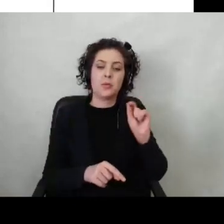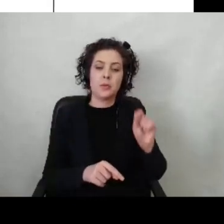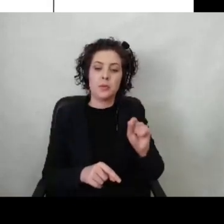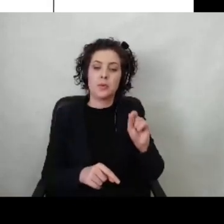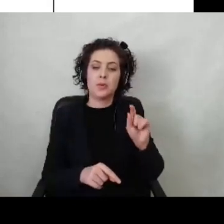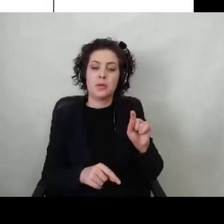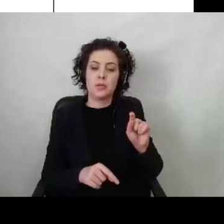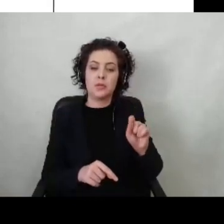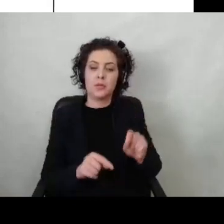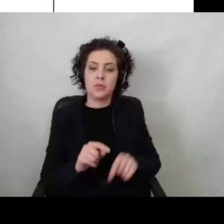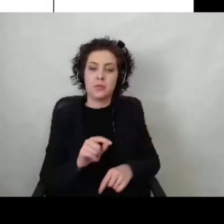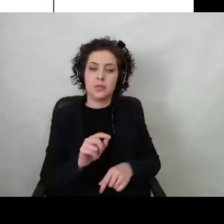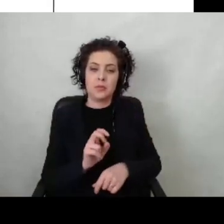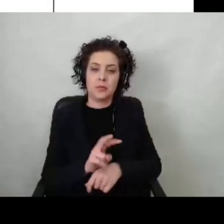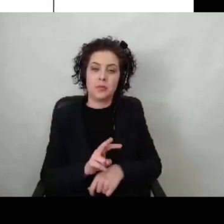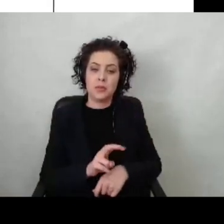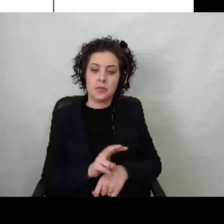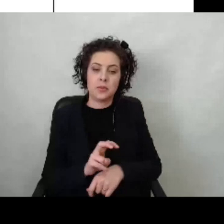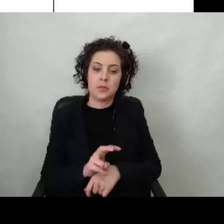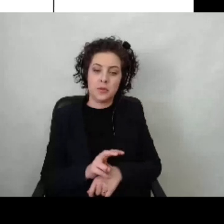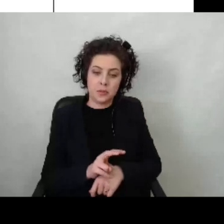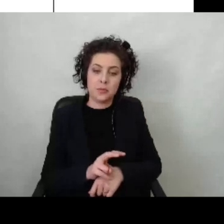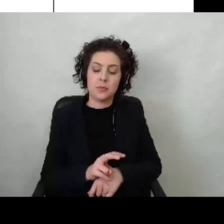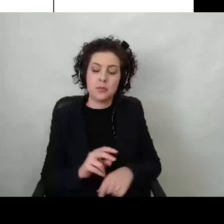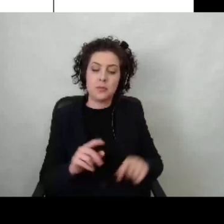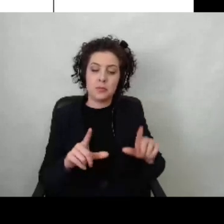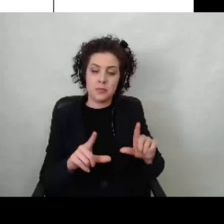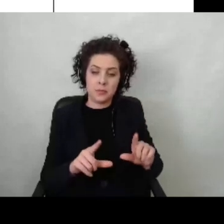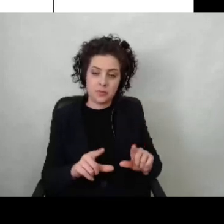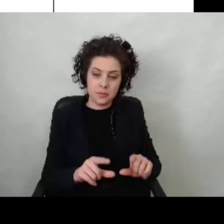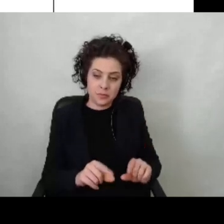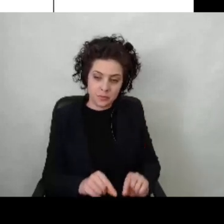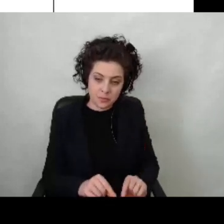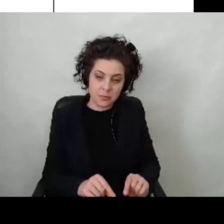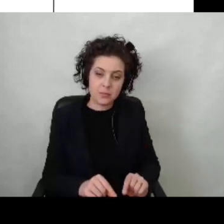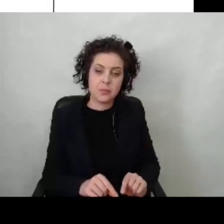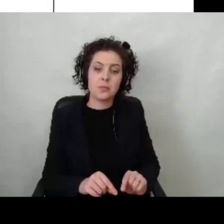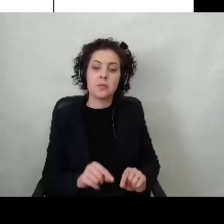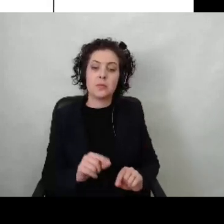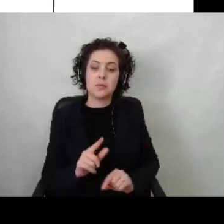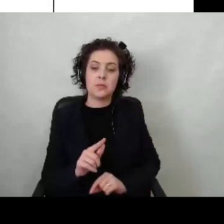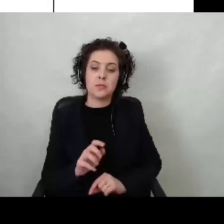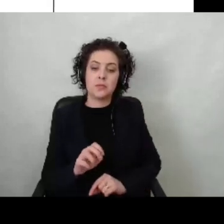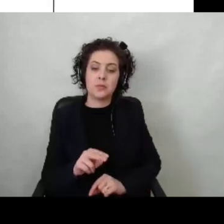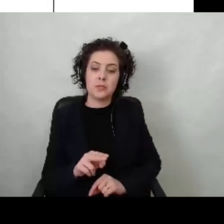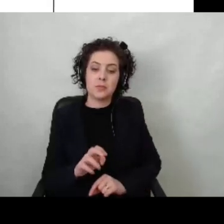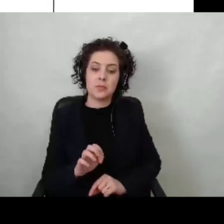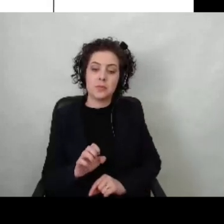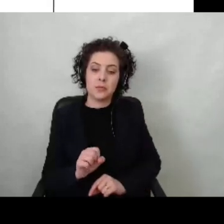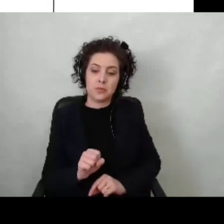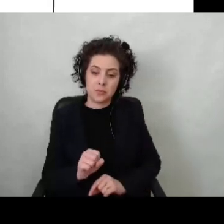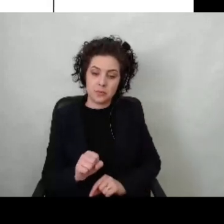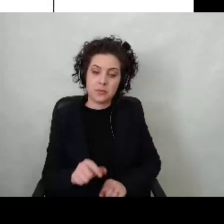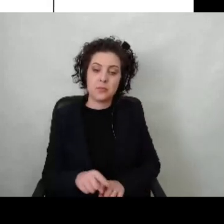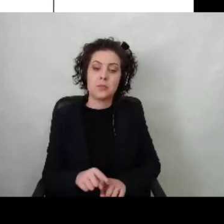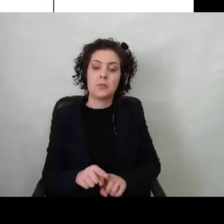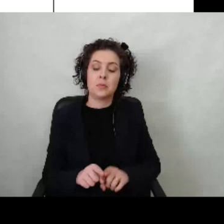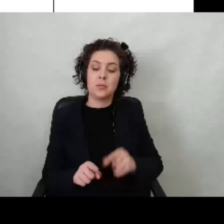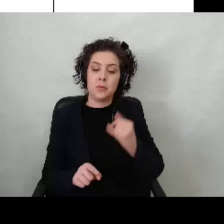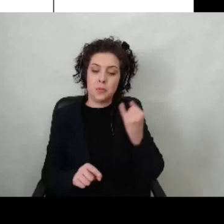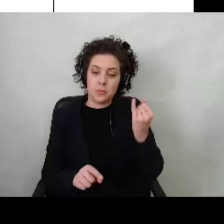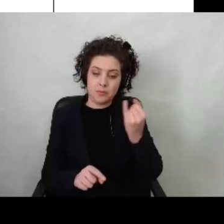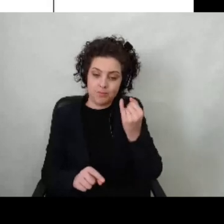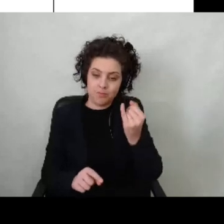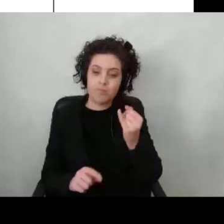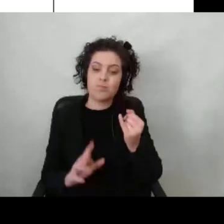né, reduzindo a expressão, né, a transcrição de genes virais, também um papel muito importante na resposta imunológica.